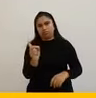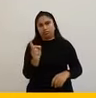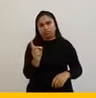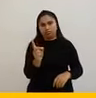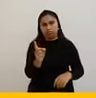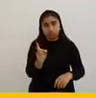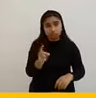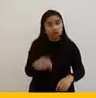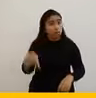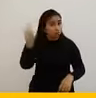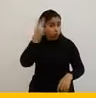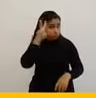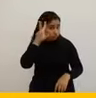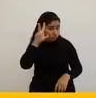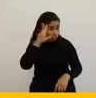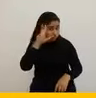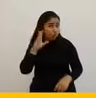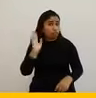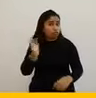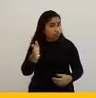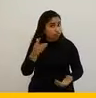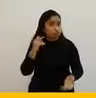a partir de segunda-feira,